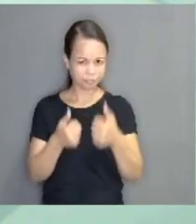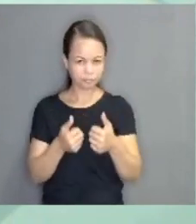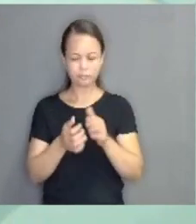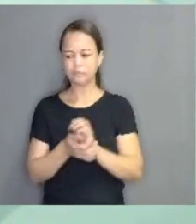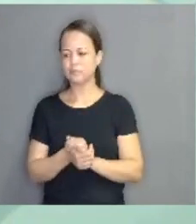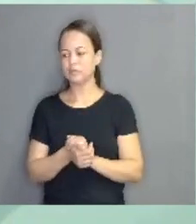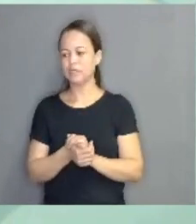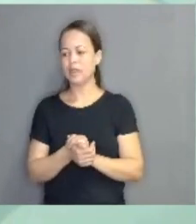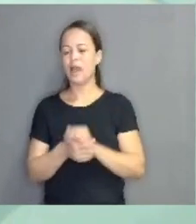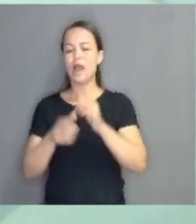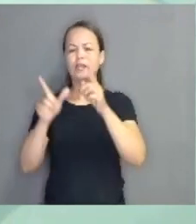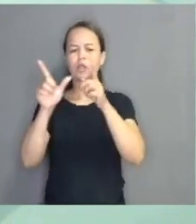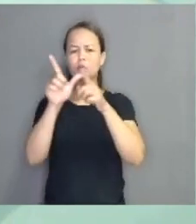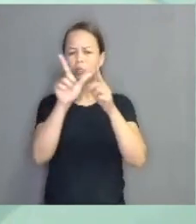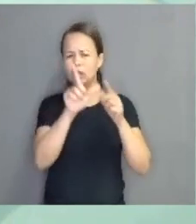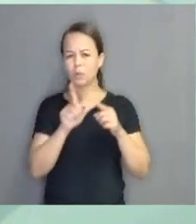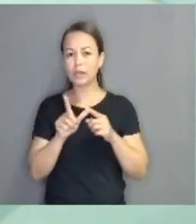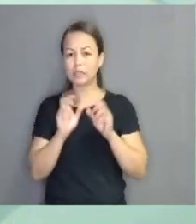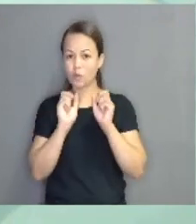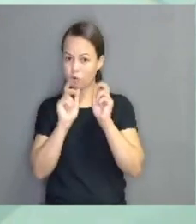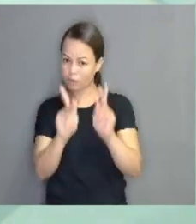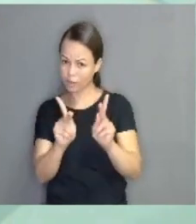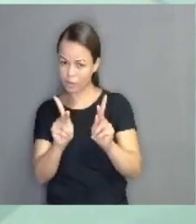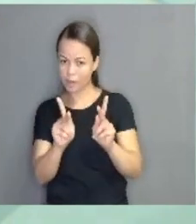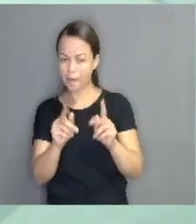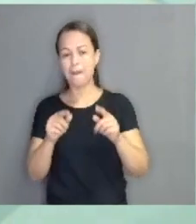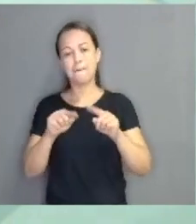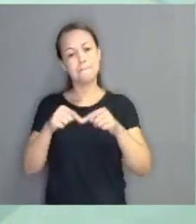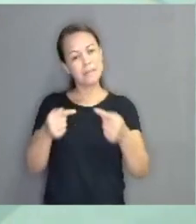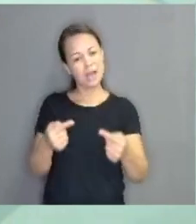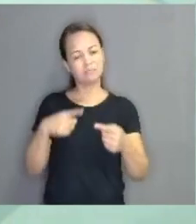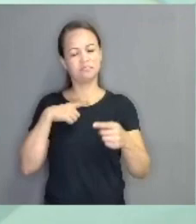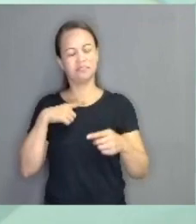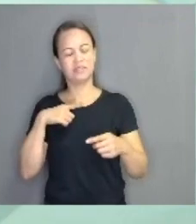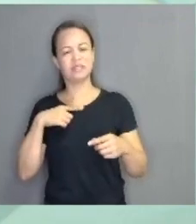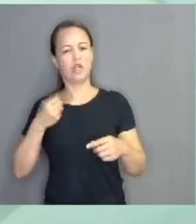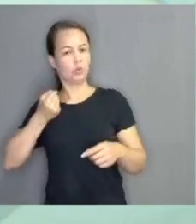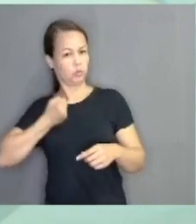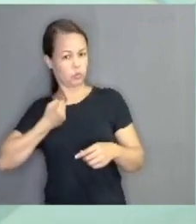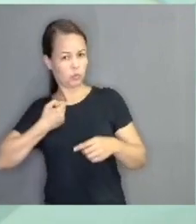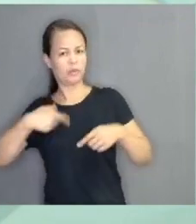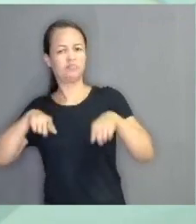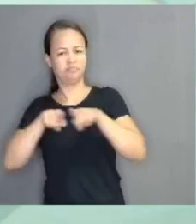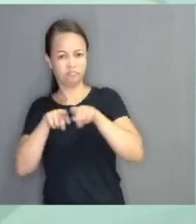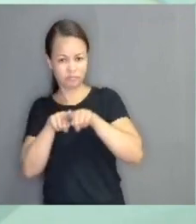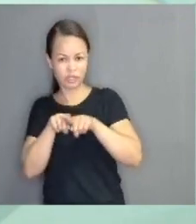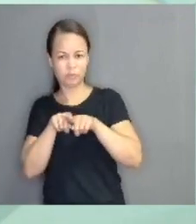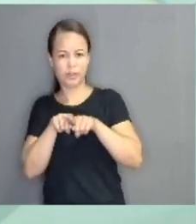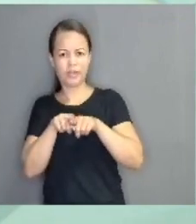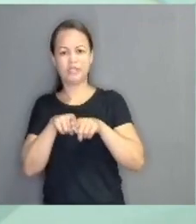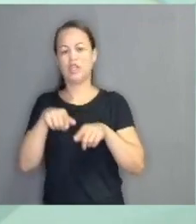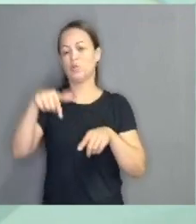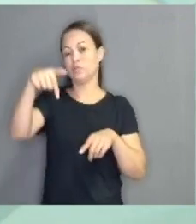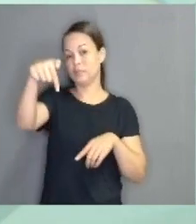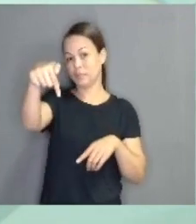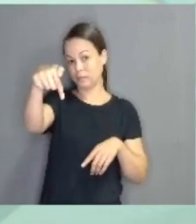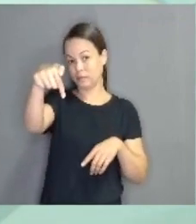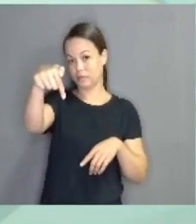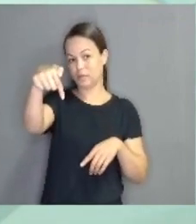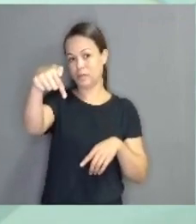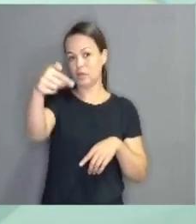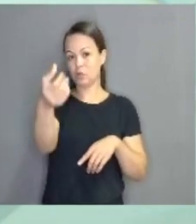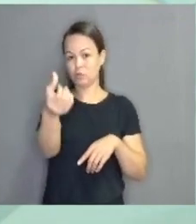letras, ok? Mas eu tenho números também. Que números são esses? O 7, o 6